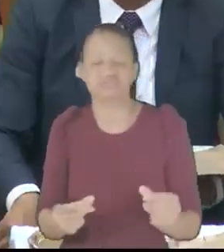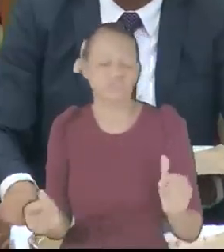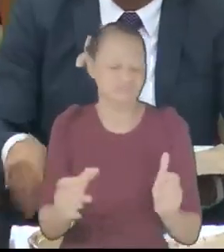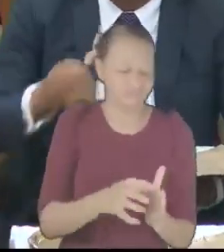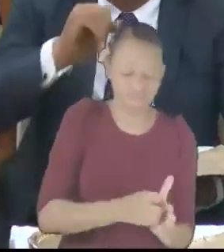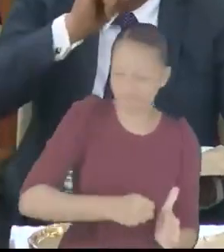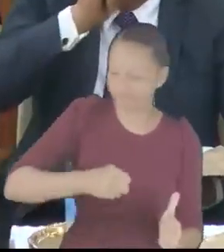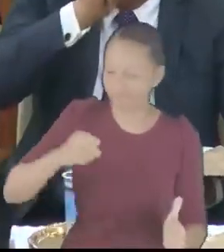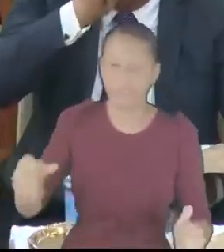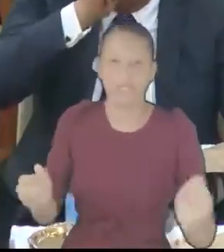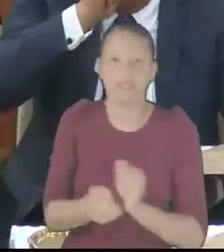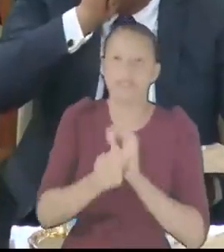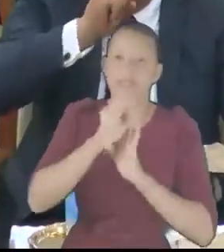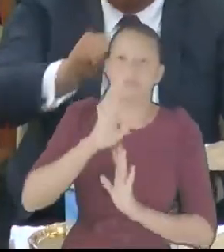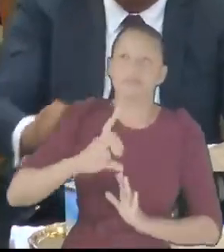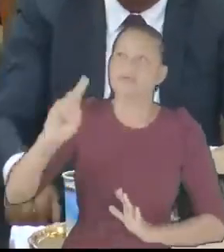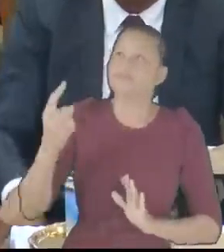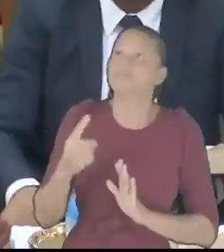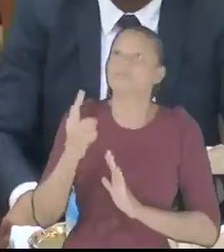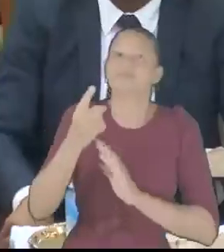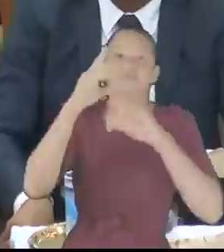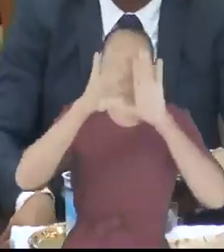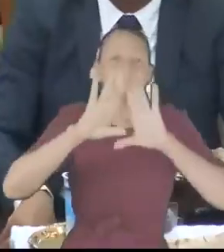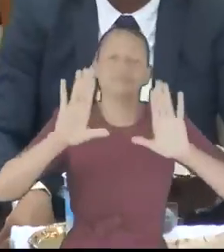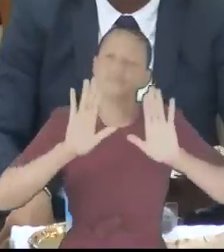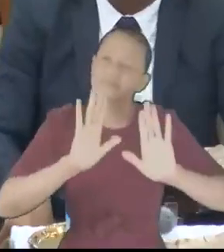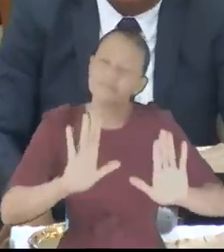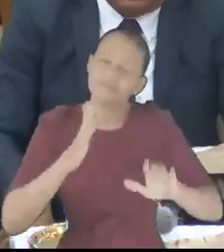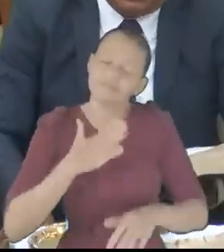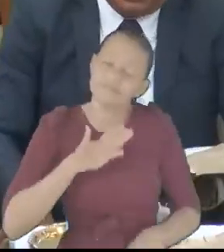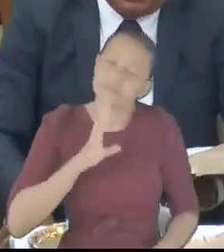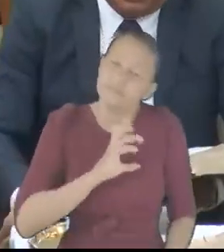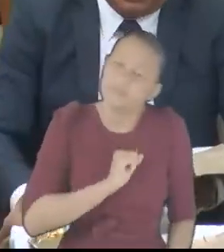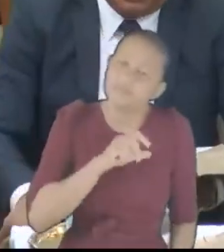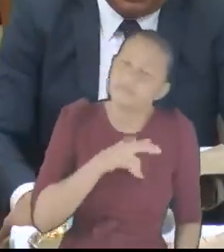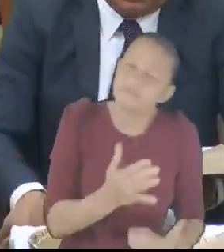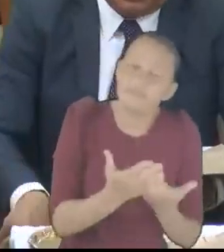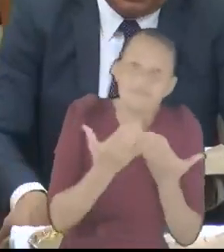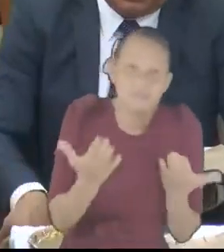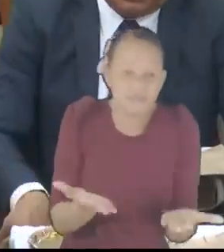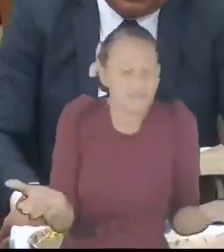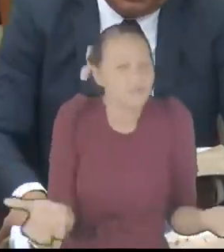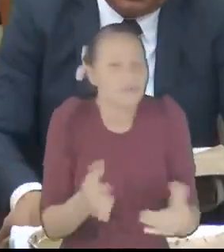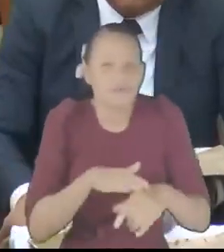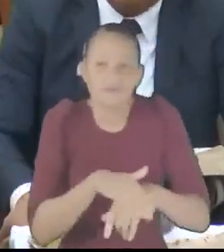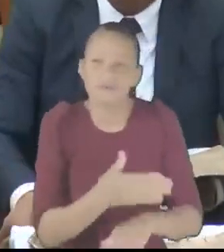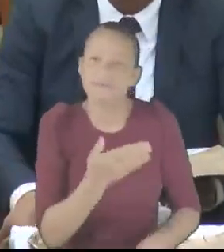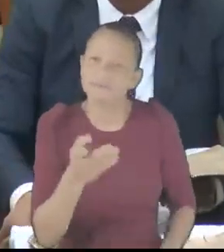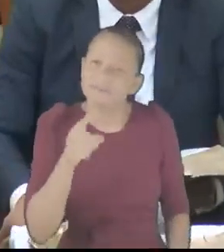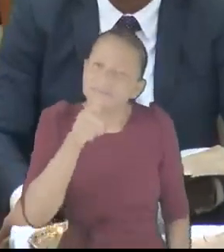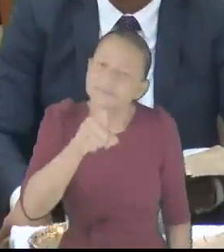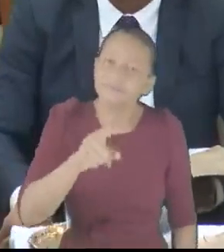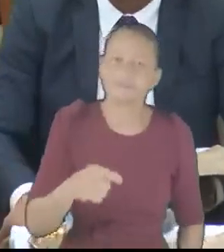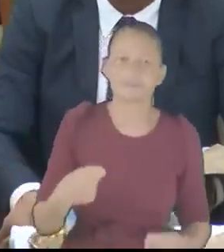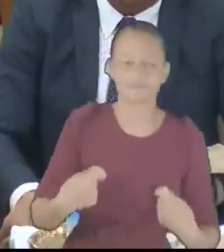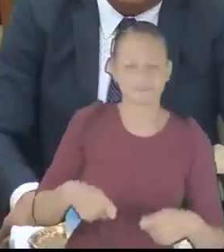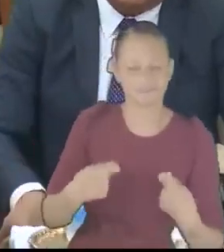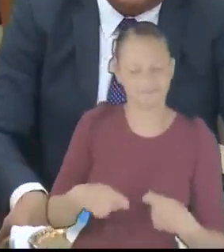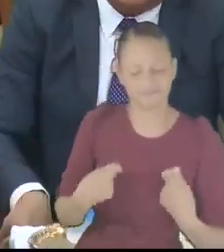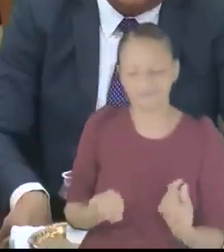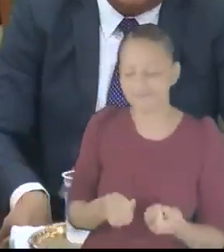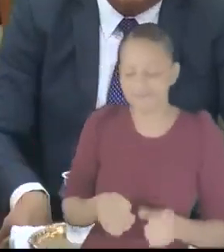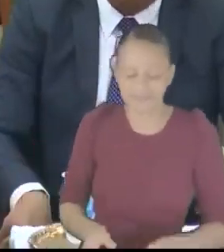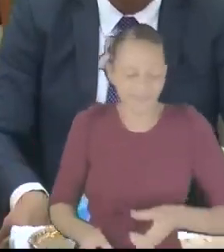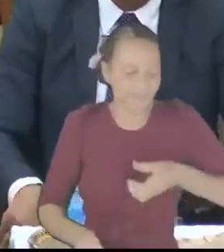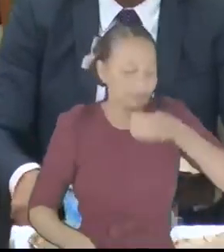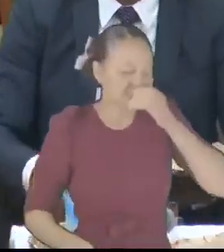tirado. Glória a Deus nas alturas dos céus. Mas, meus amados irmãos, então nessa noite você deve tomar-se alegre,